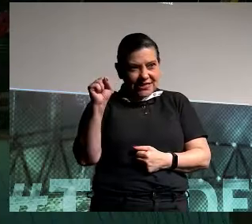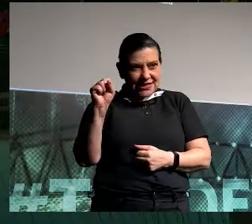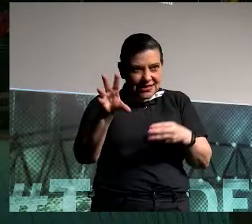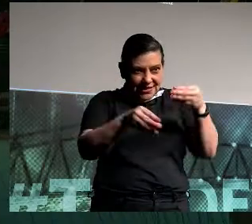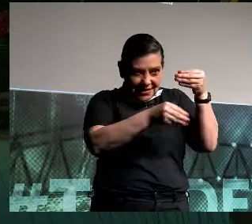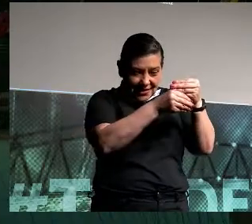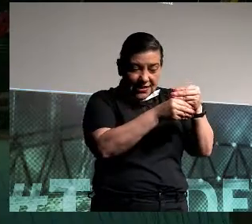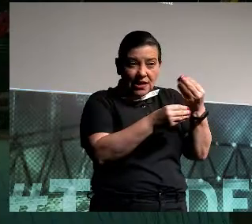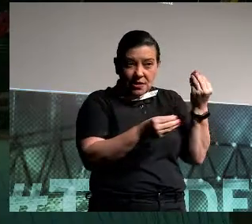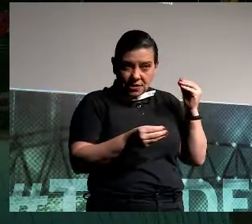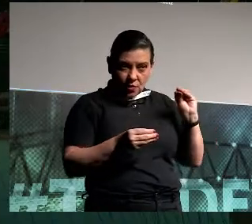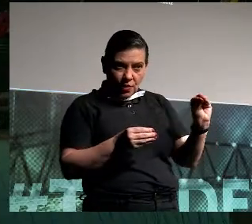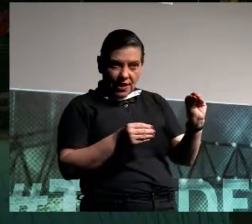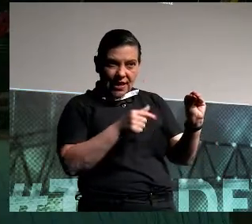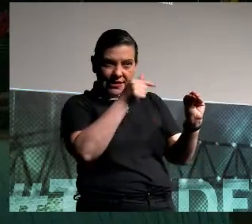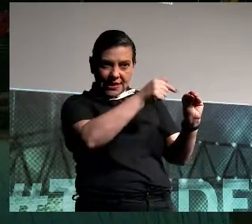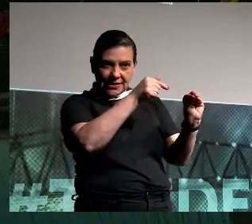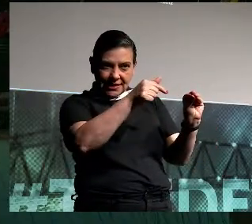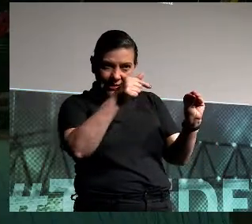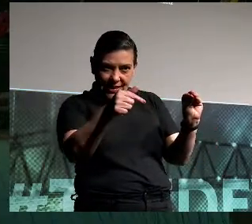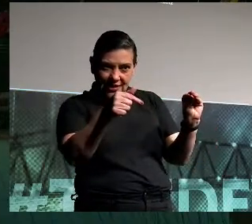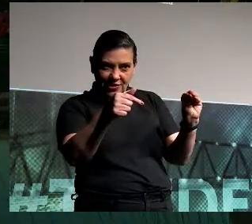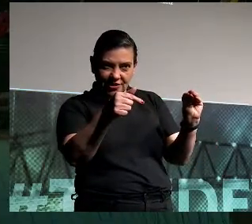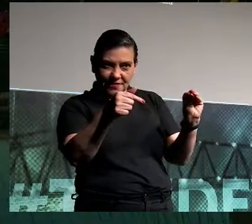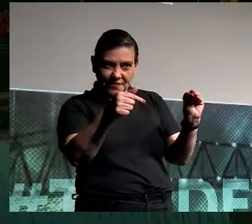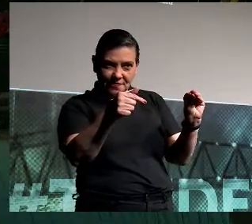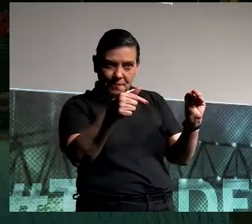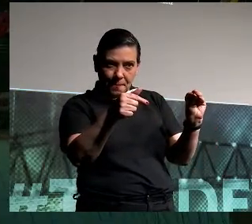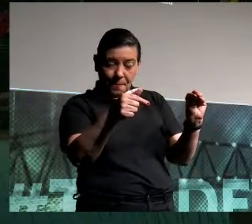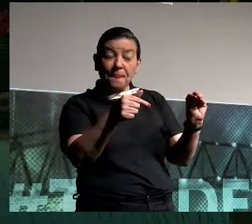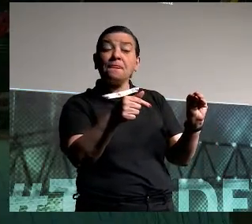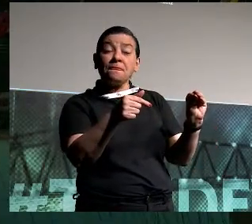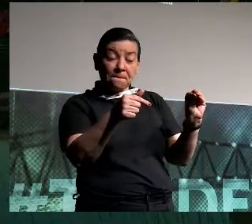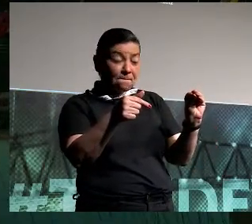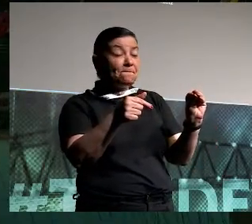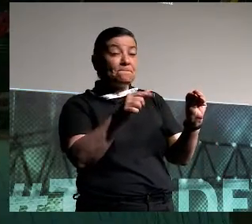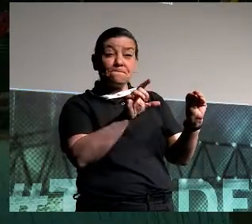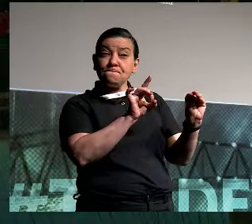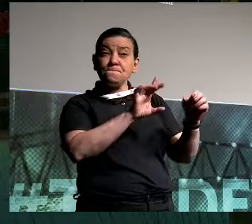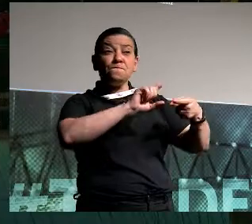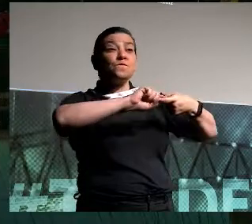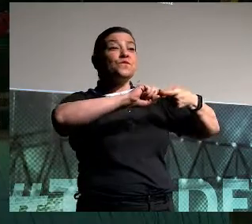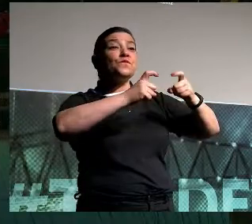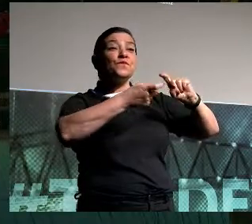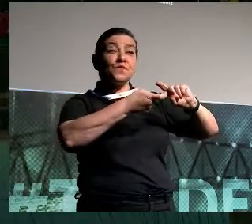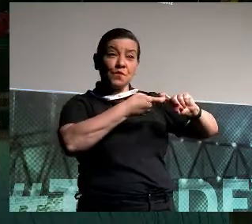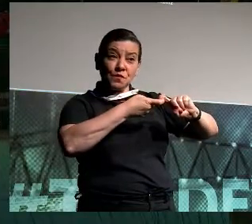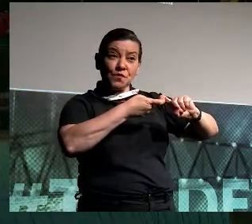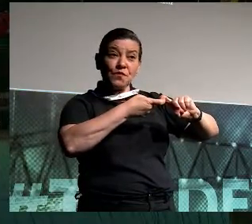aqui colocar 7777 também, ele automaticamente inferiu o retorno como sendo a mesma